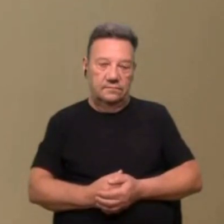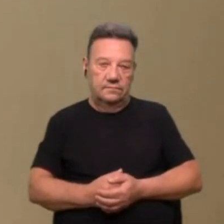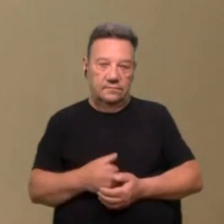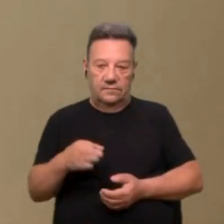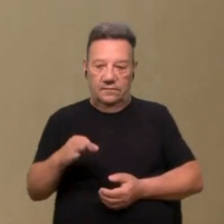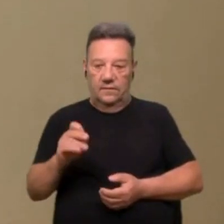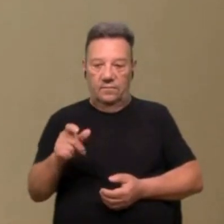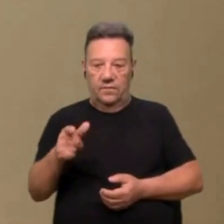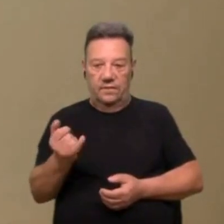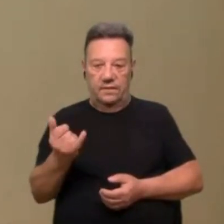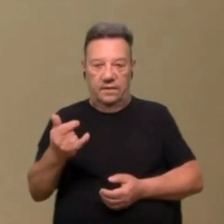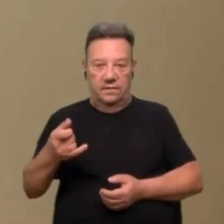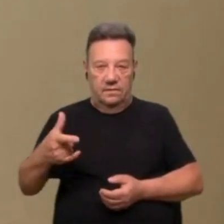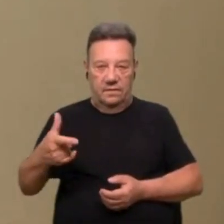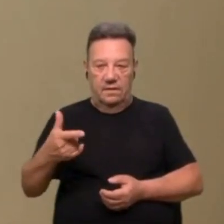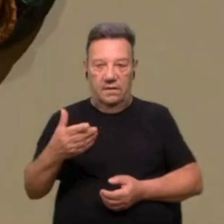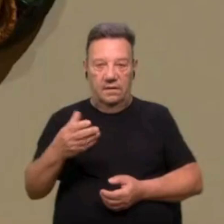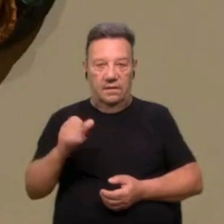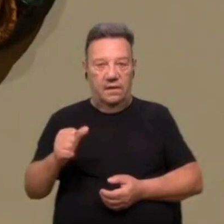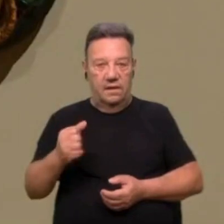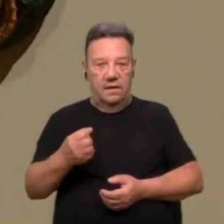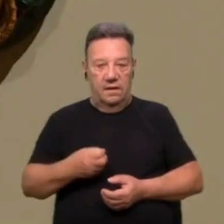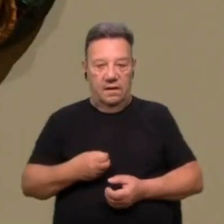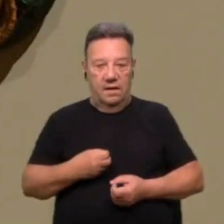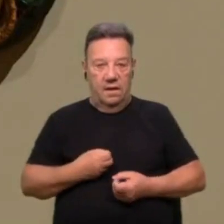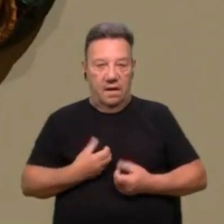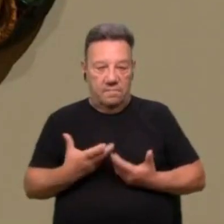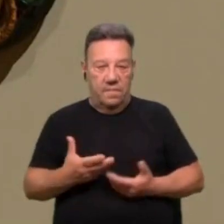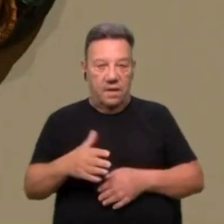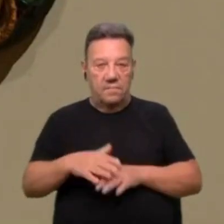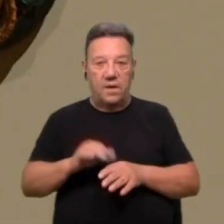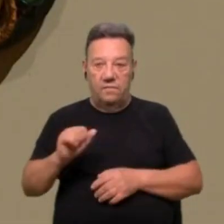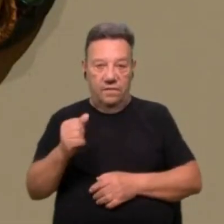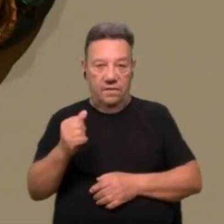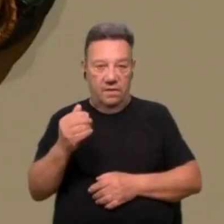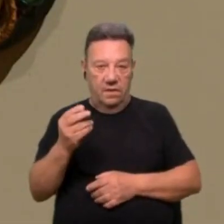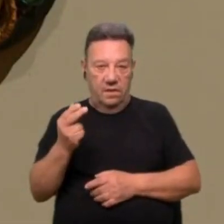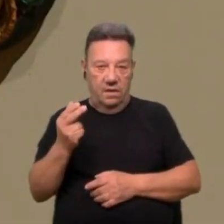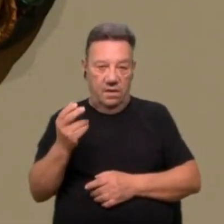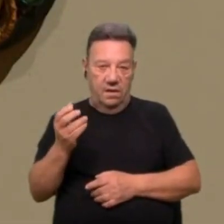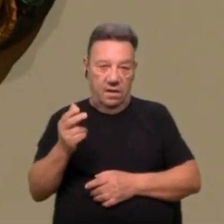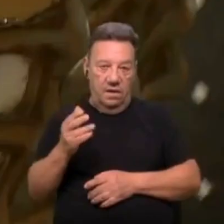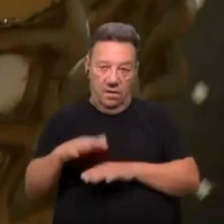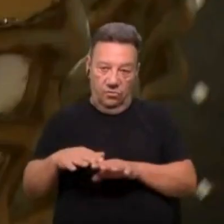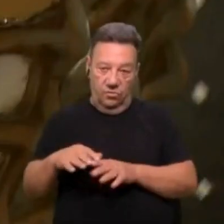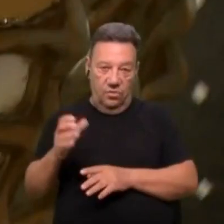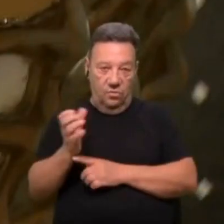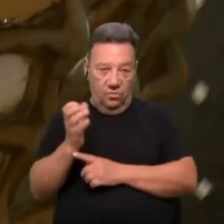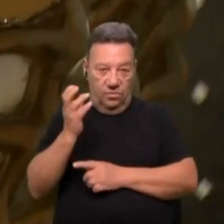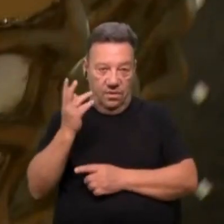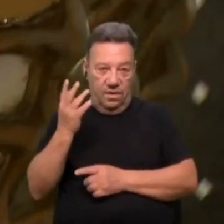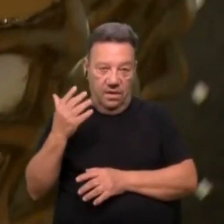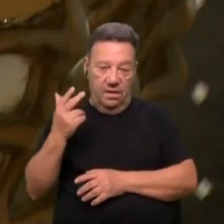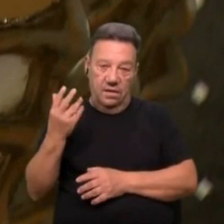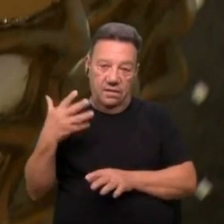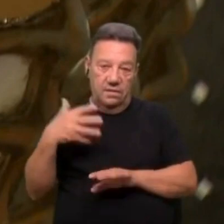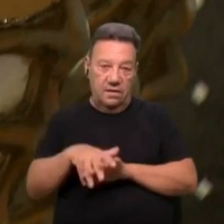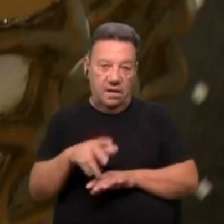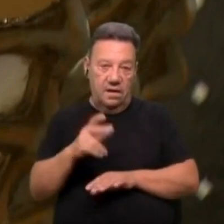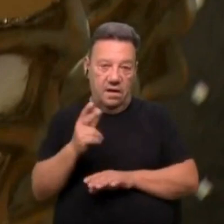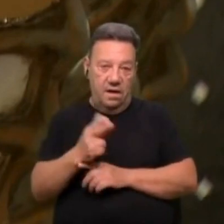Portreto del ânimo, o retrato da alma, pela mão de autores que a cultura artística acabou por integrar na arte